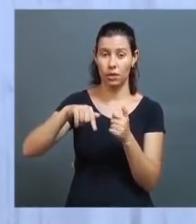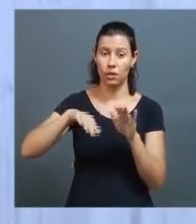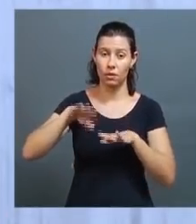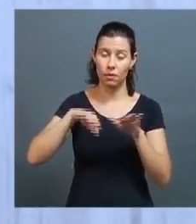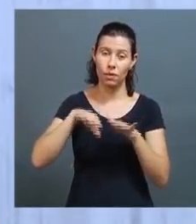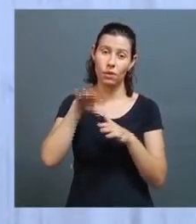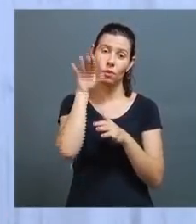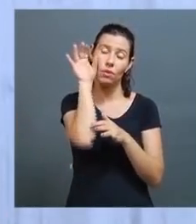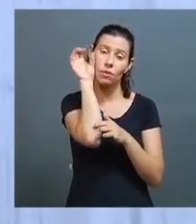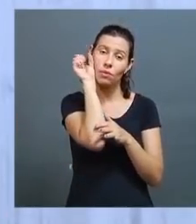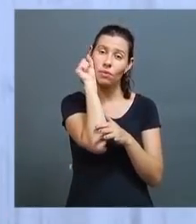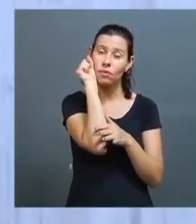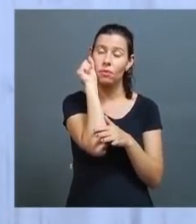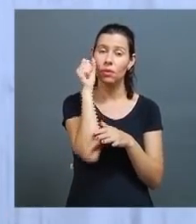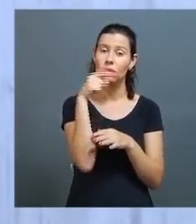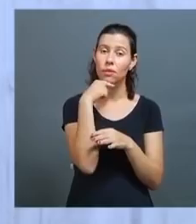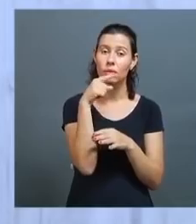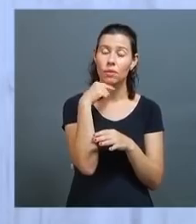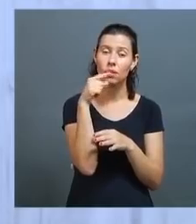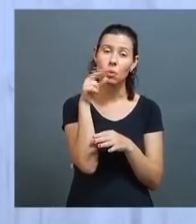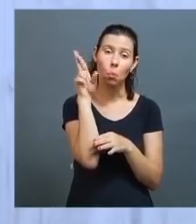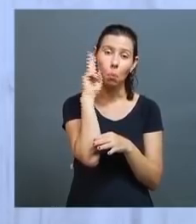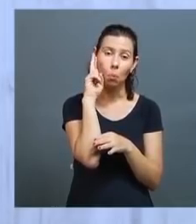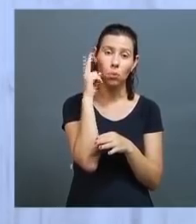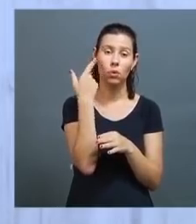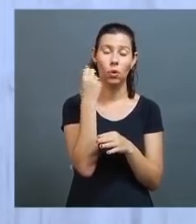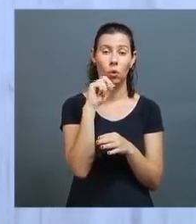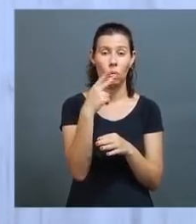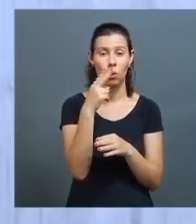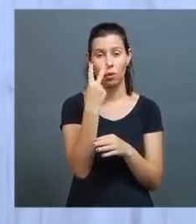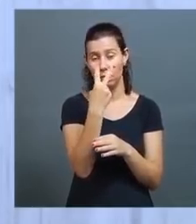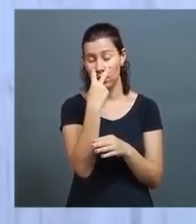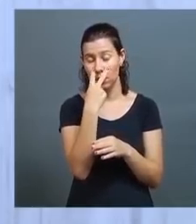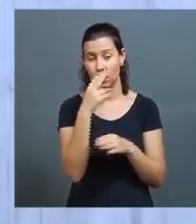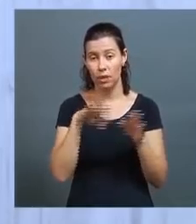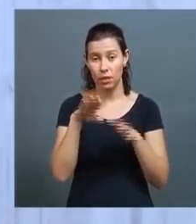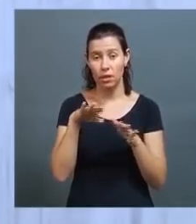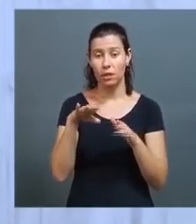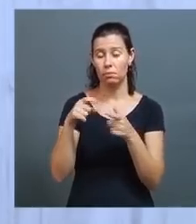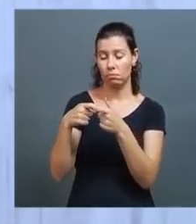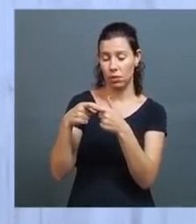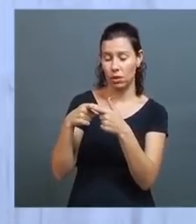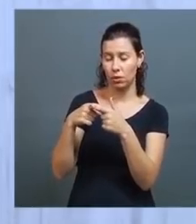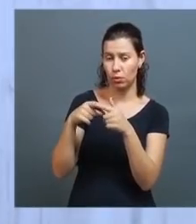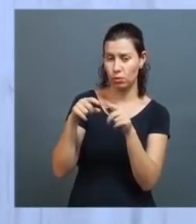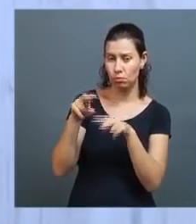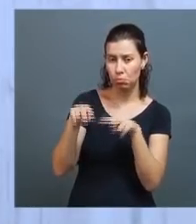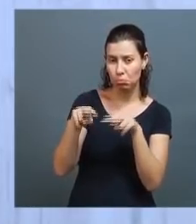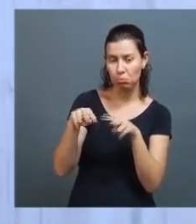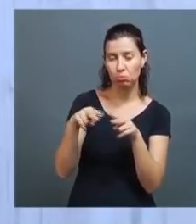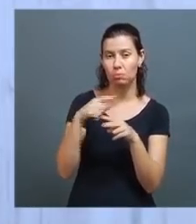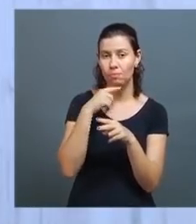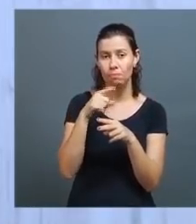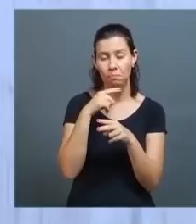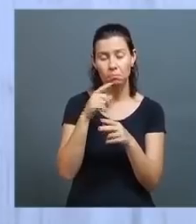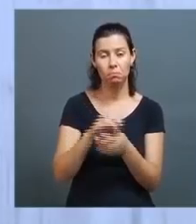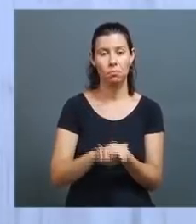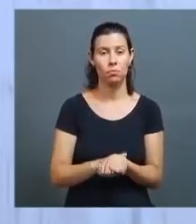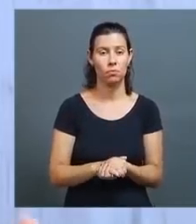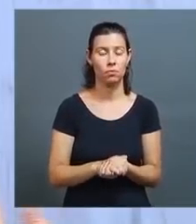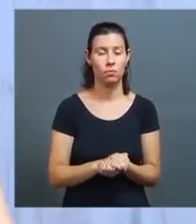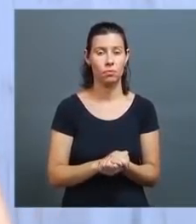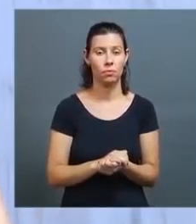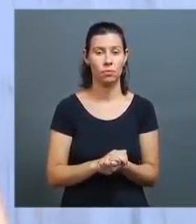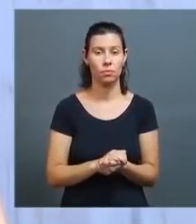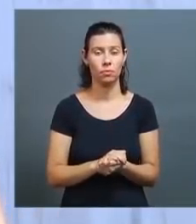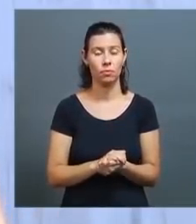audição ou de visão que nem foi detectado. Então, algo que não é complicado, algo simples, mas que passou, não foi detectado, e